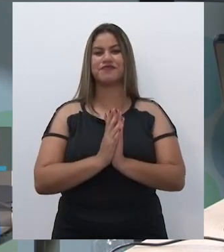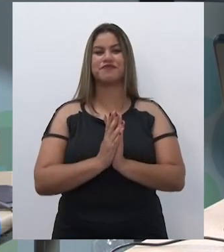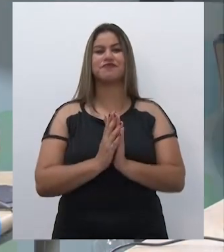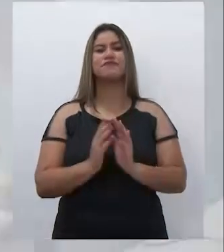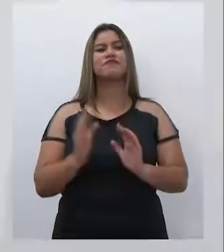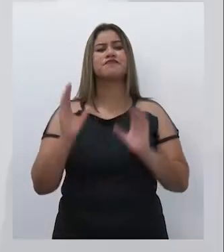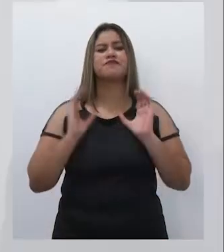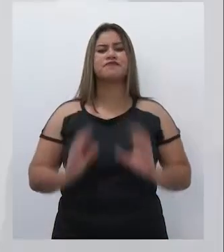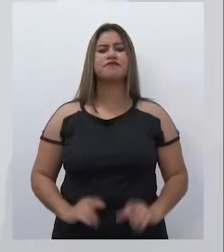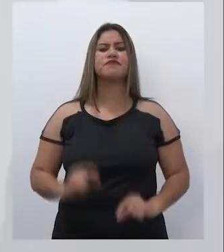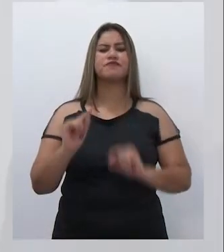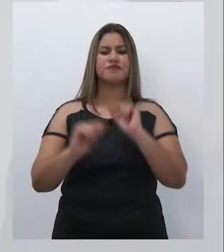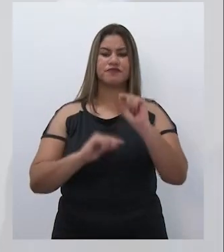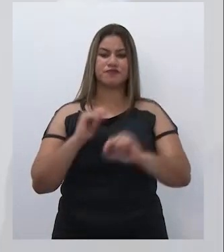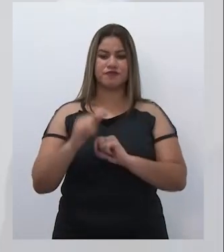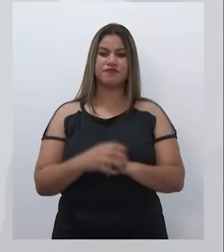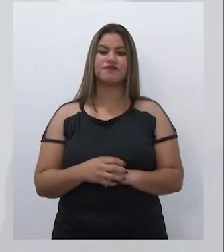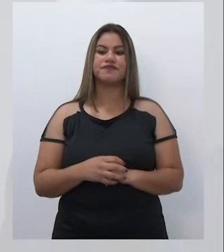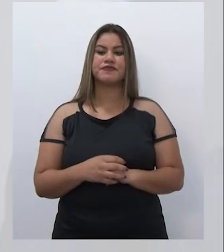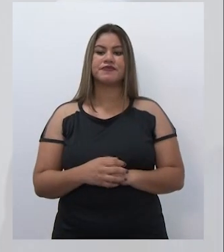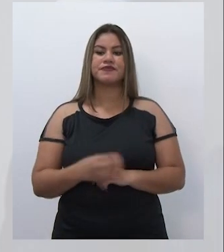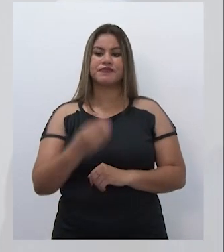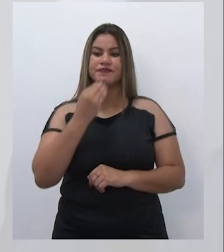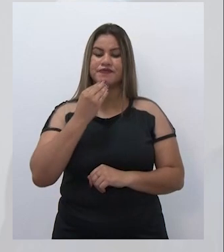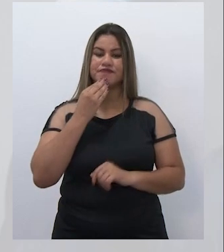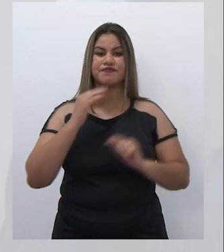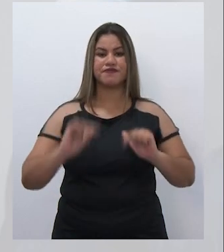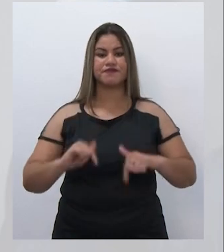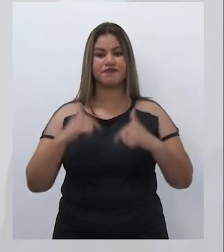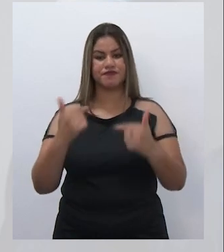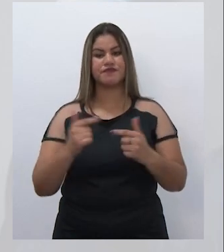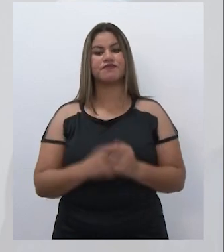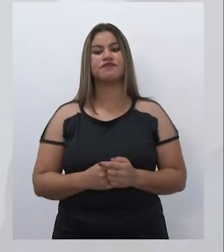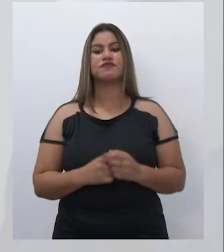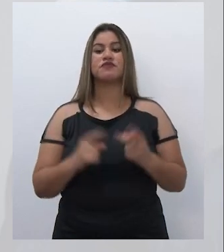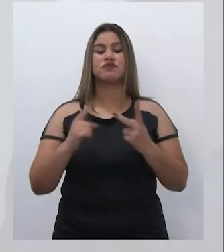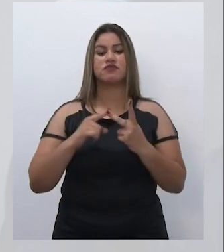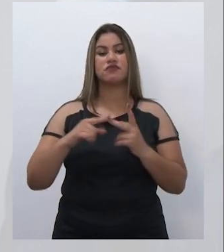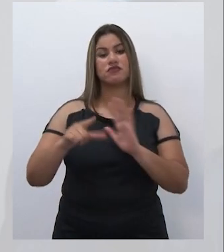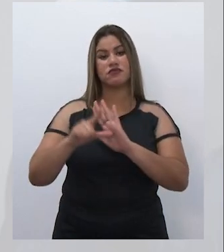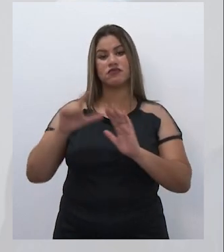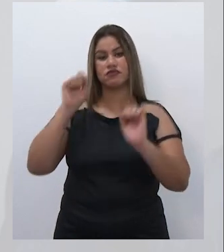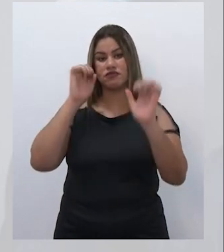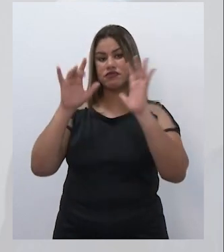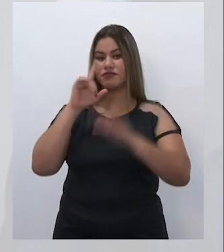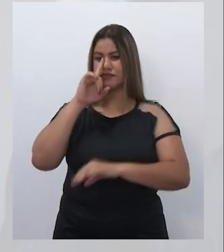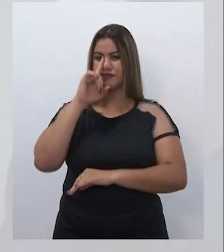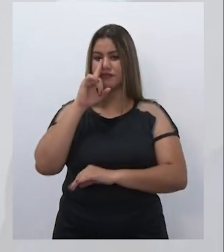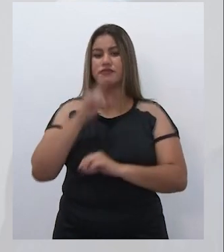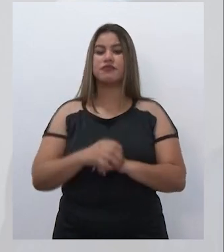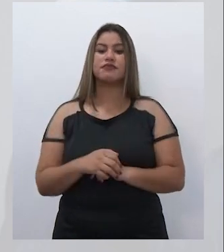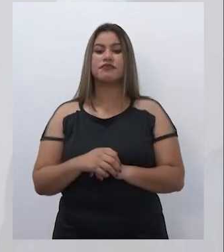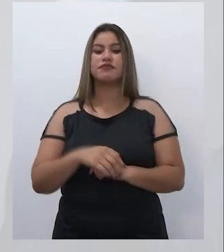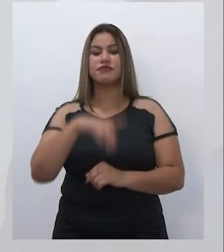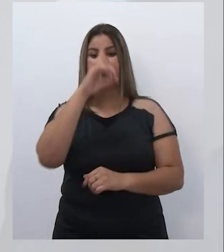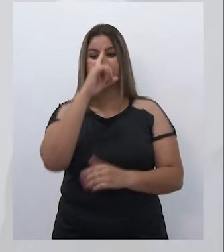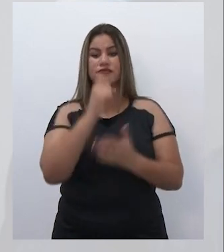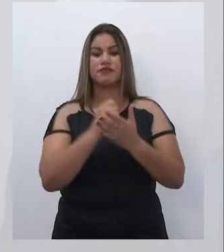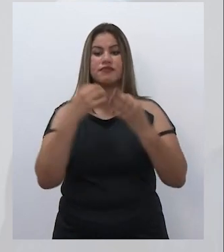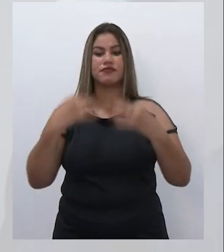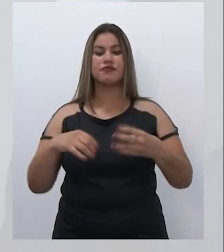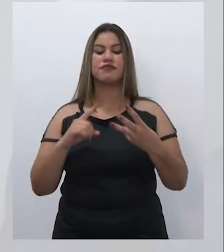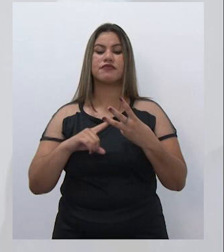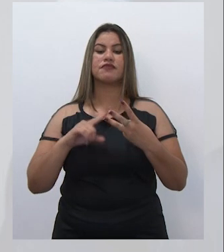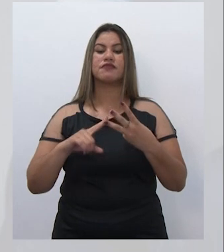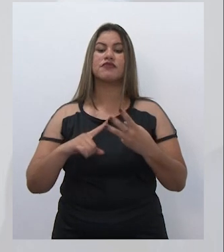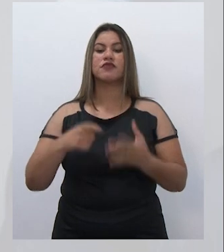comportamentos. Buscas de oportunidades e iniciativa. Correr riscos calculados. Exigência de